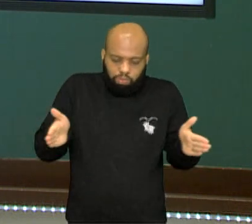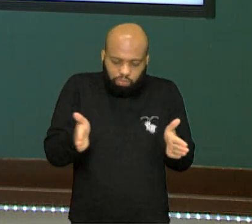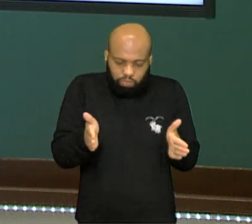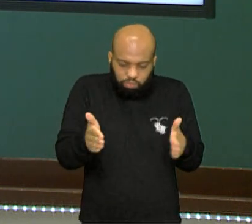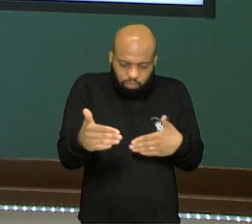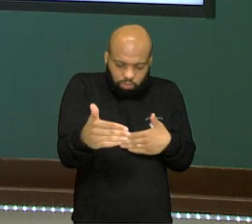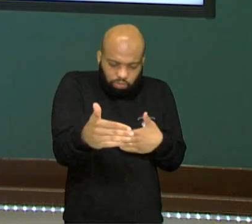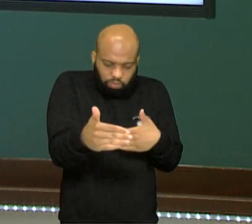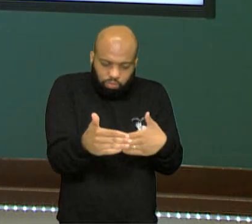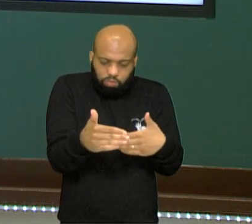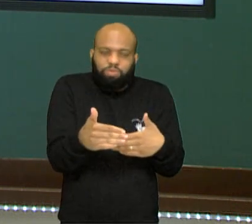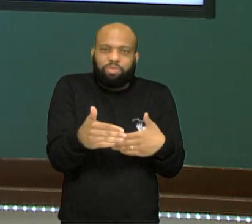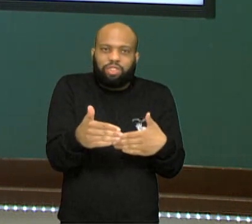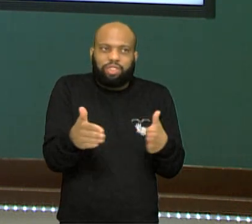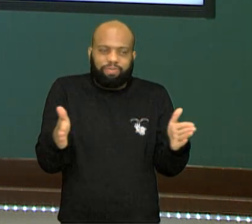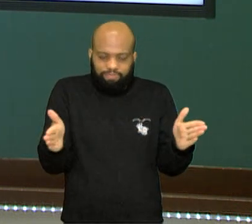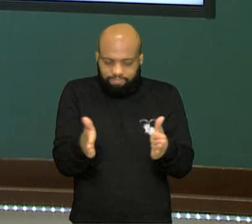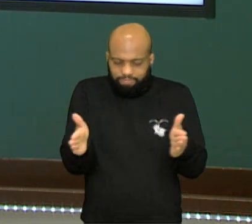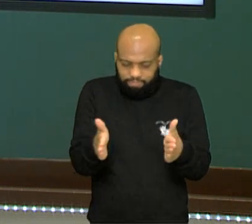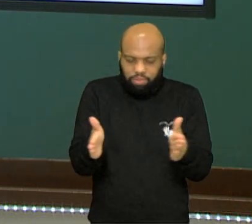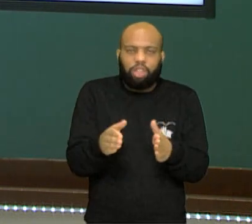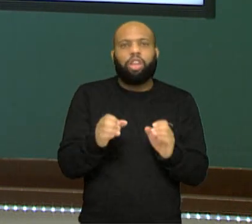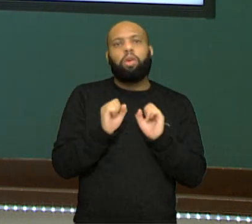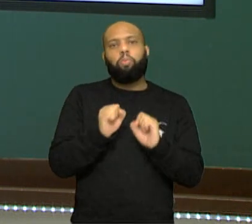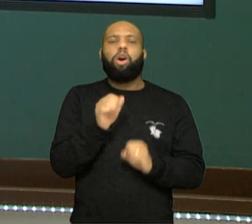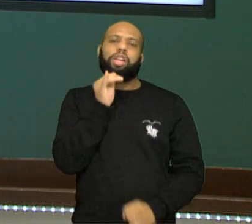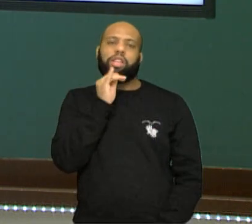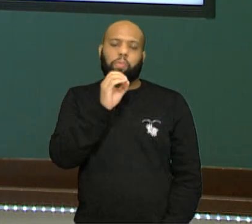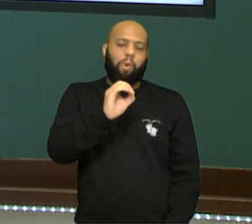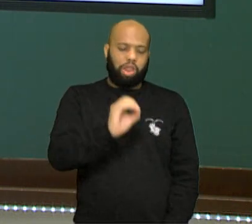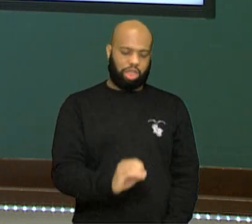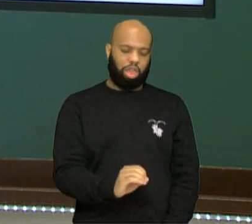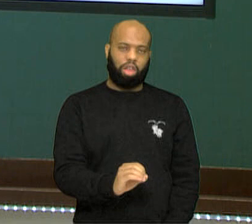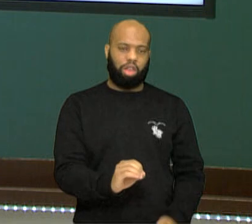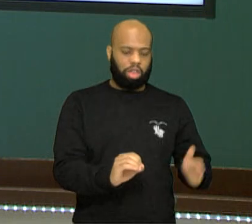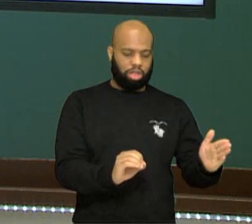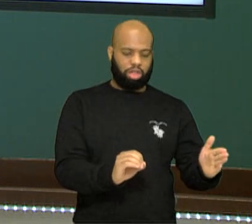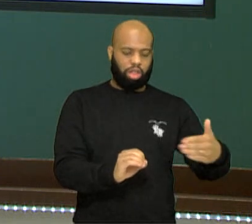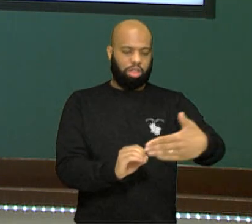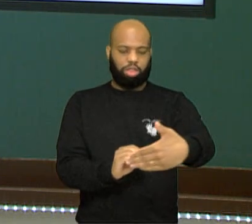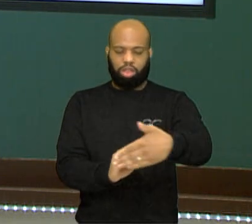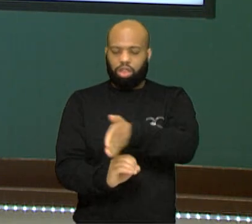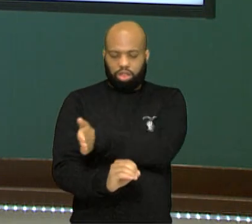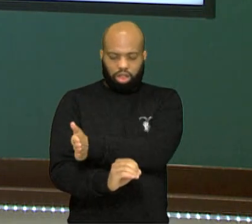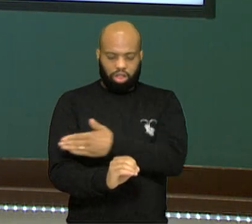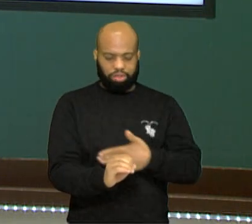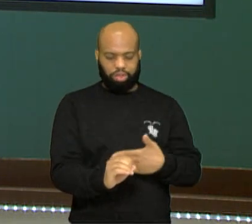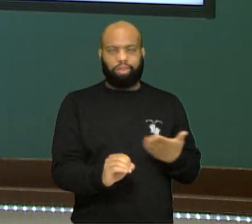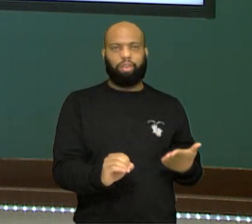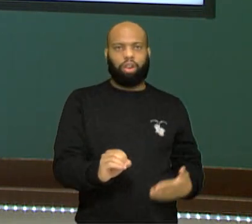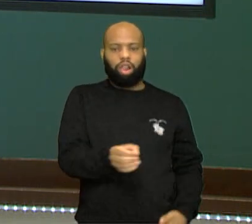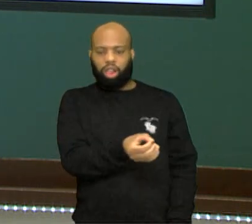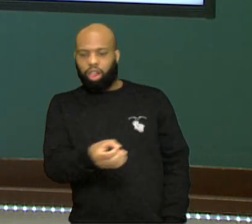dizer inscrito está dentro. Porque poderia estar uma esfera pequenininha, como se eu colocasse uma bolinha dentro de uma caixa de